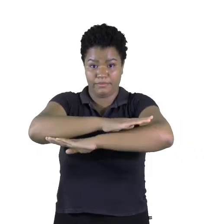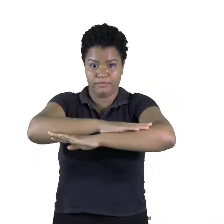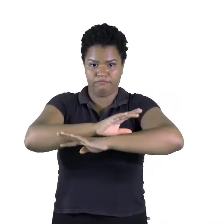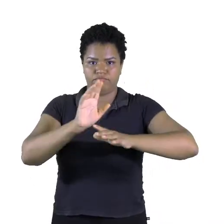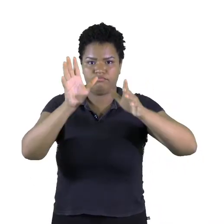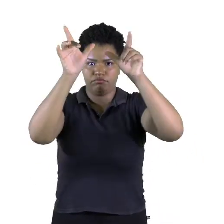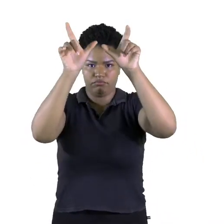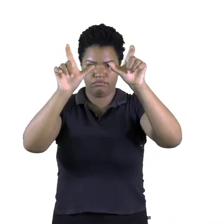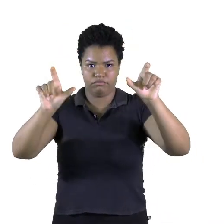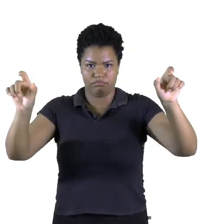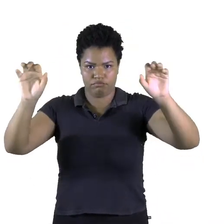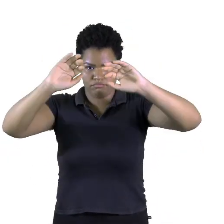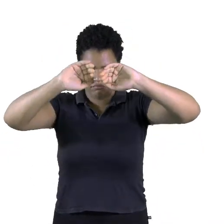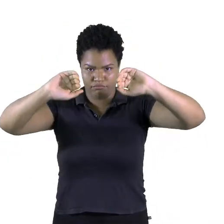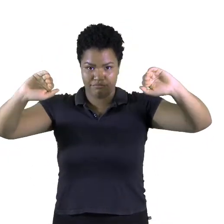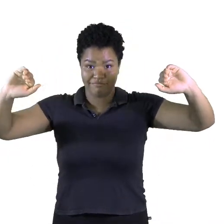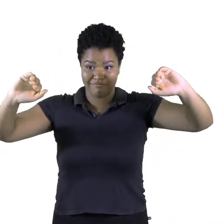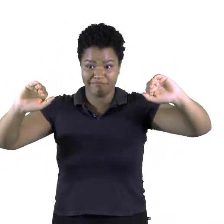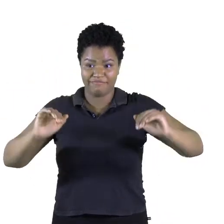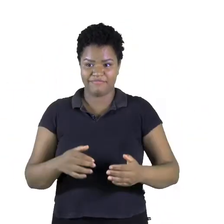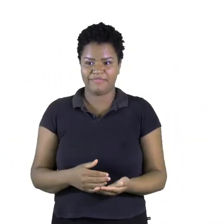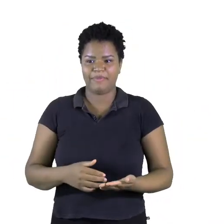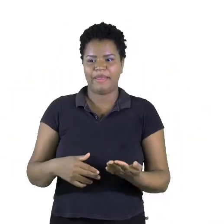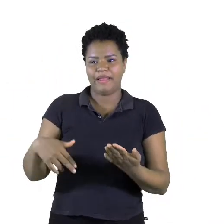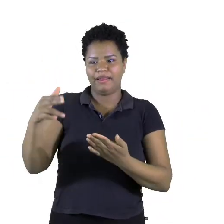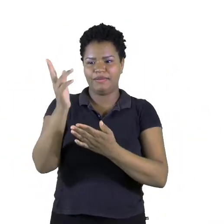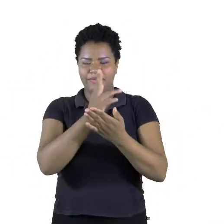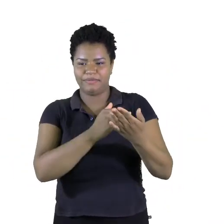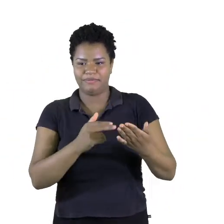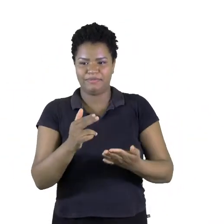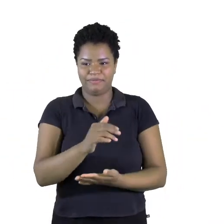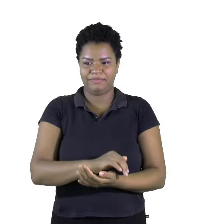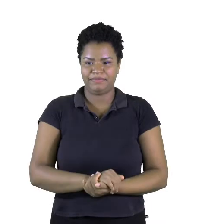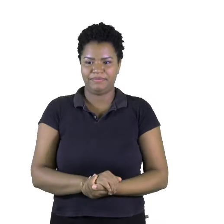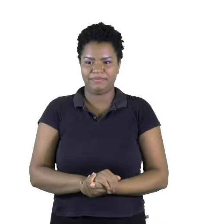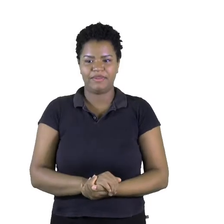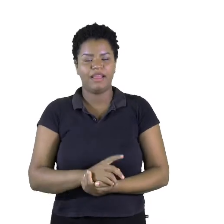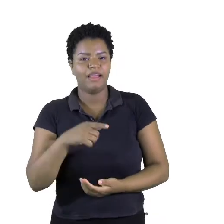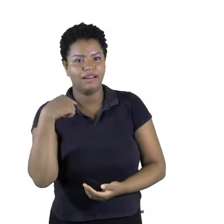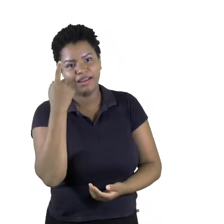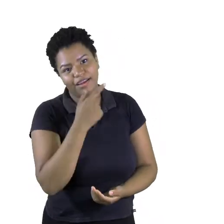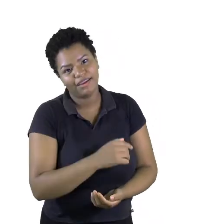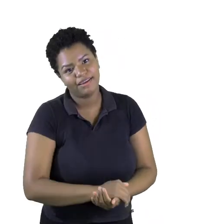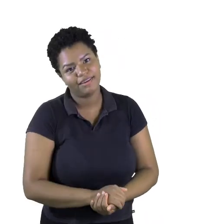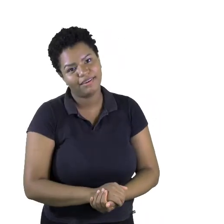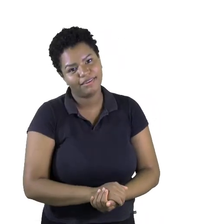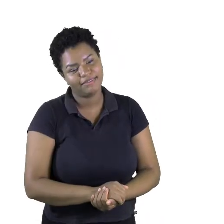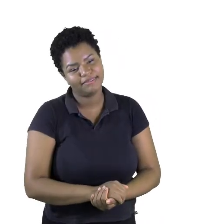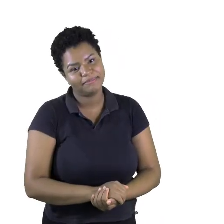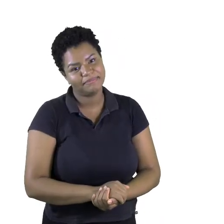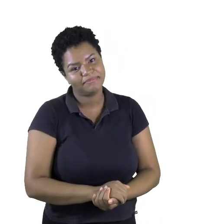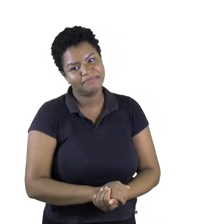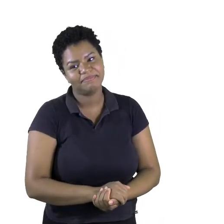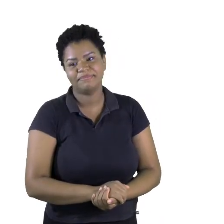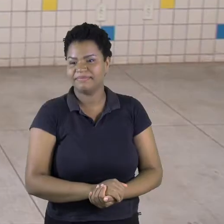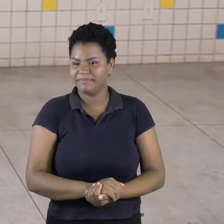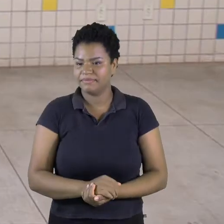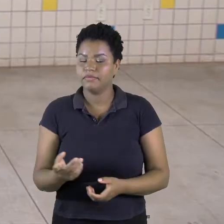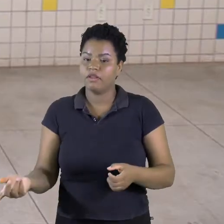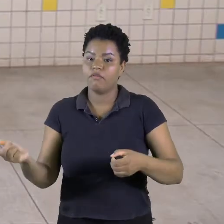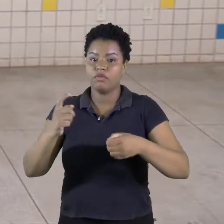aberta e aí faz aquela carinha. Então, olha só, vamos voltar ao primeiro